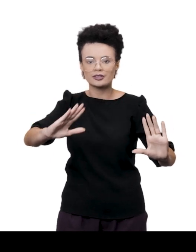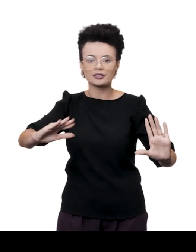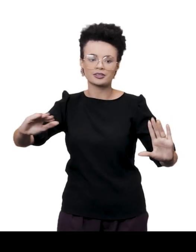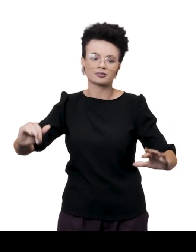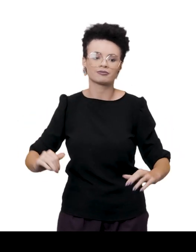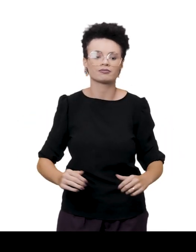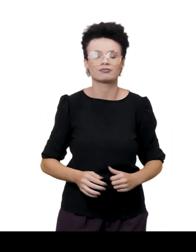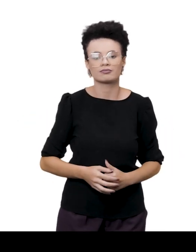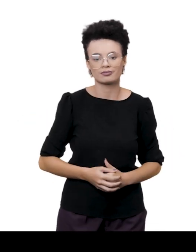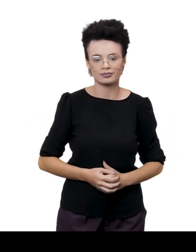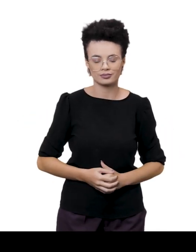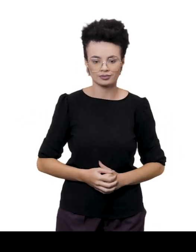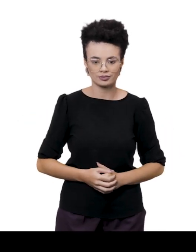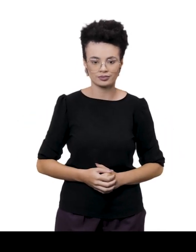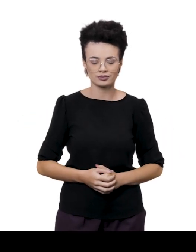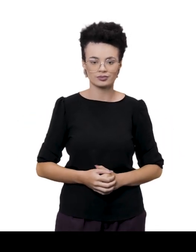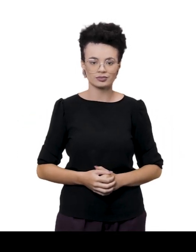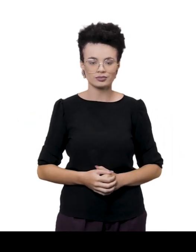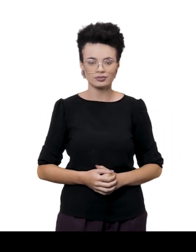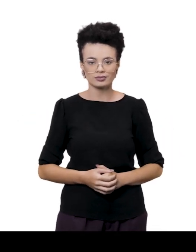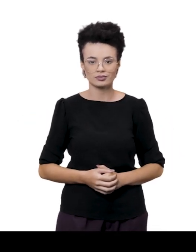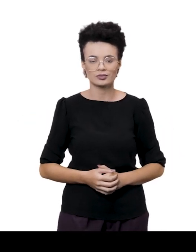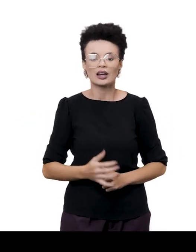é levemente curva.